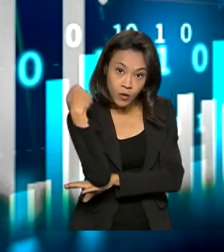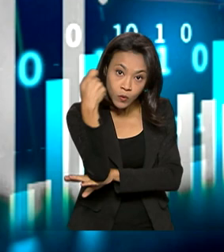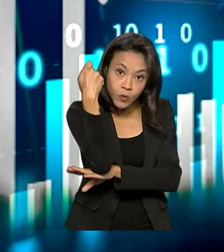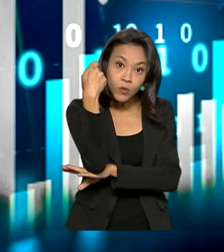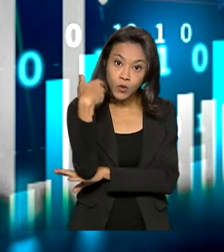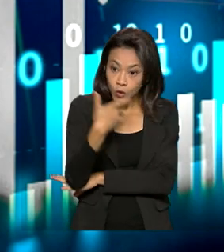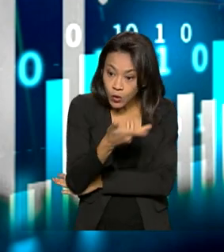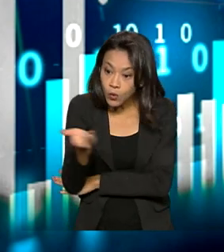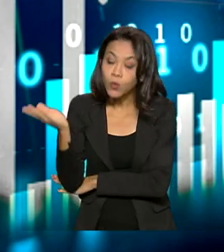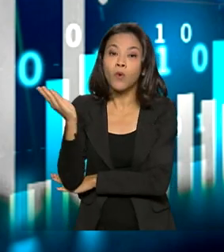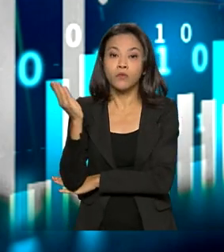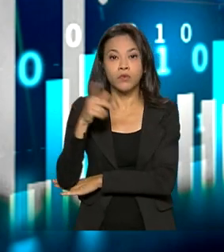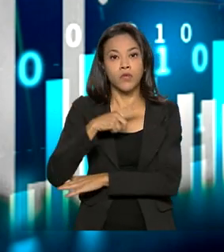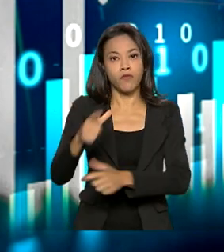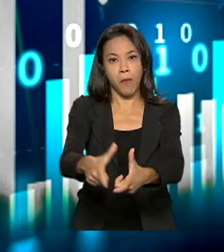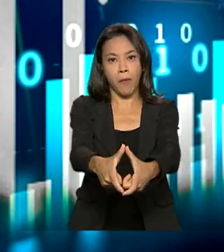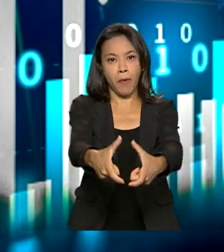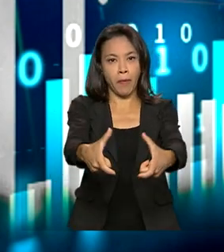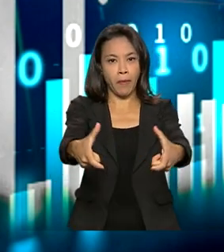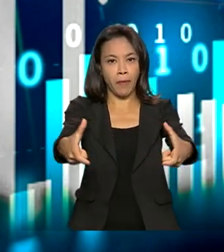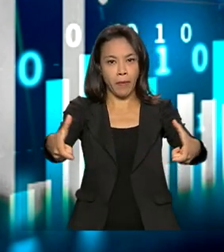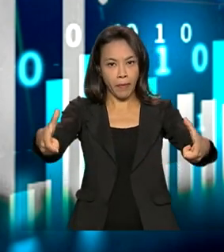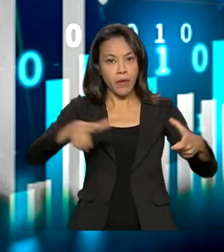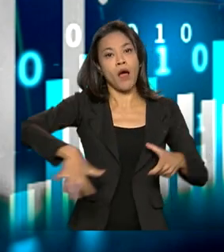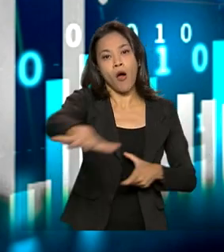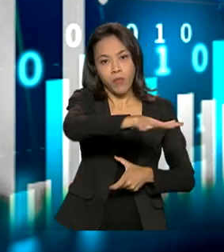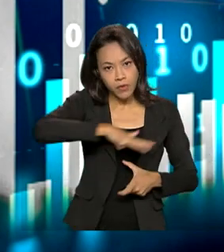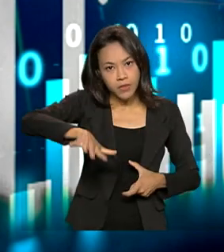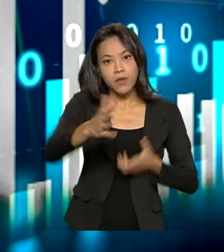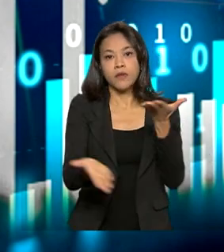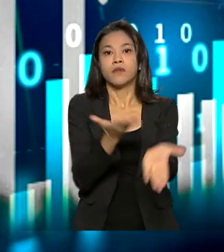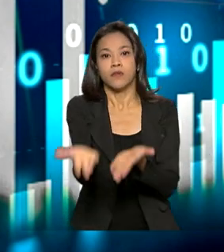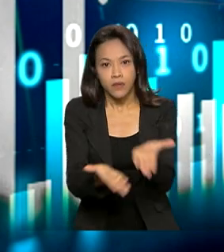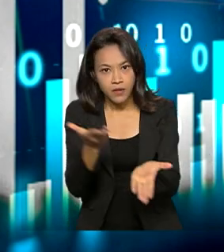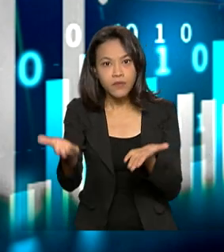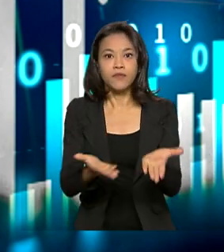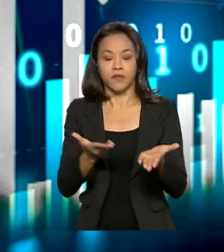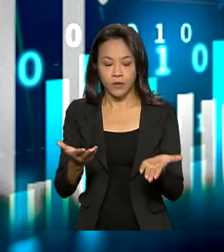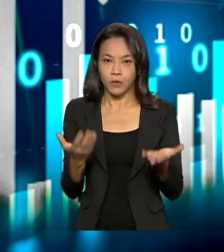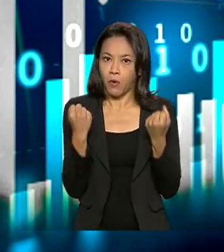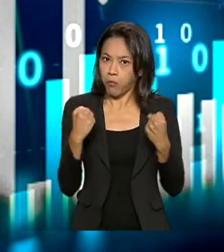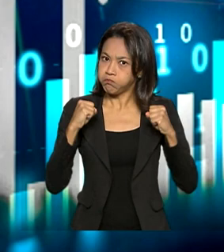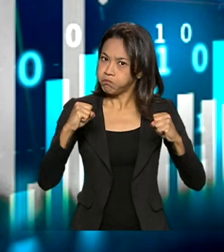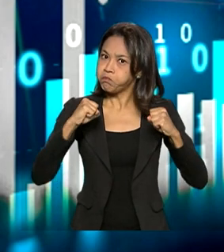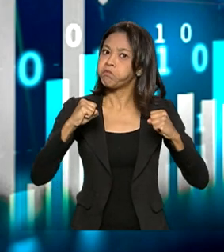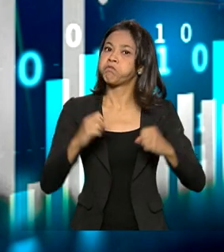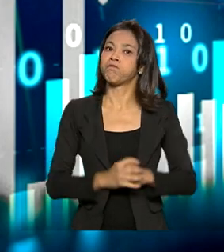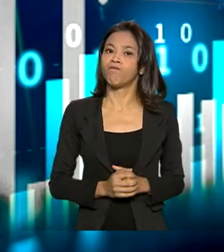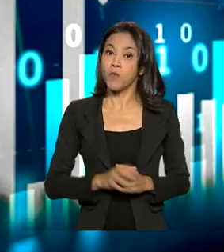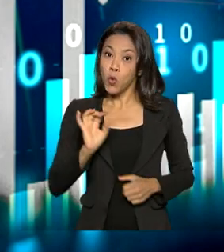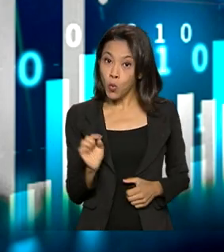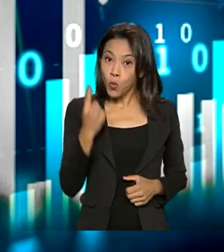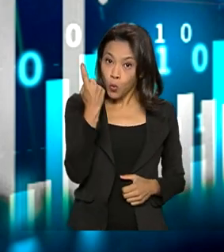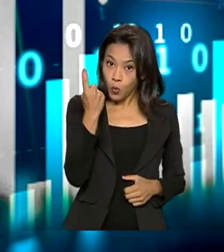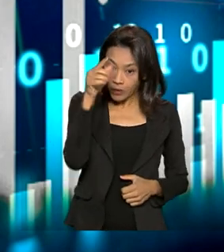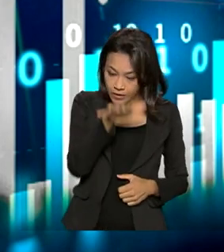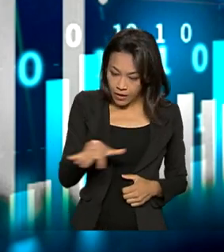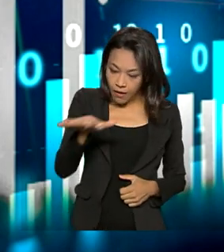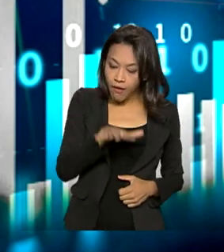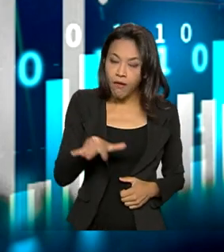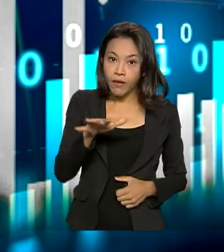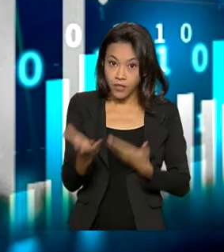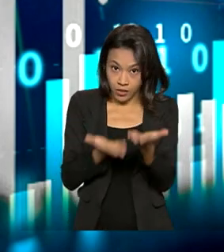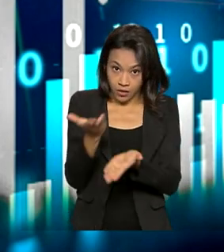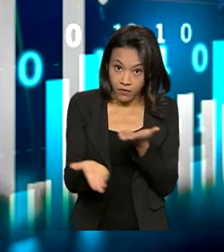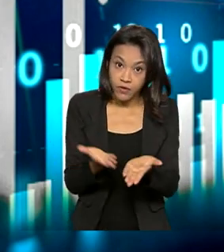mas todas elas tiveram um crescimento do setor de serviços bastante expressivo. Um dos segmentos do setor de serviços que